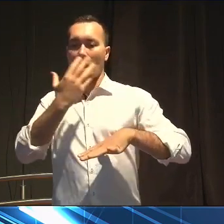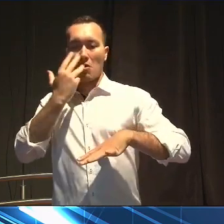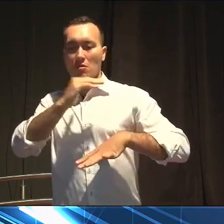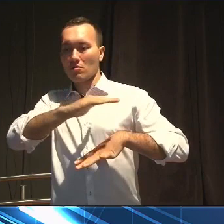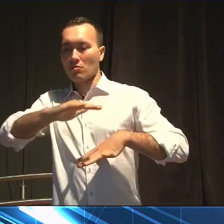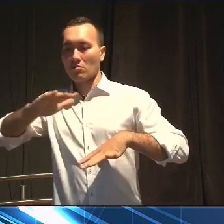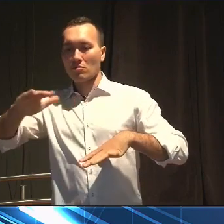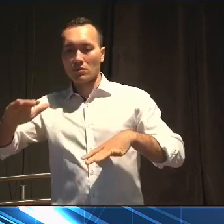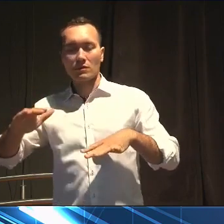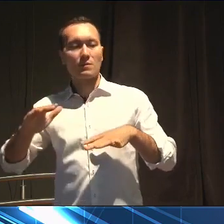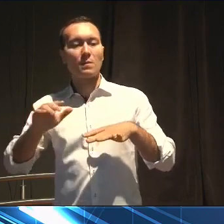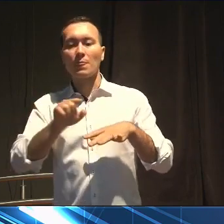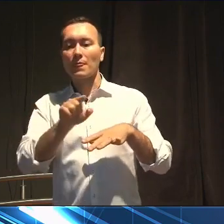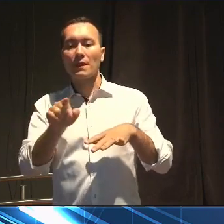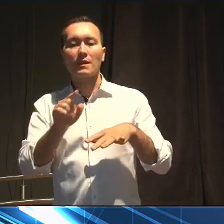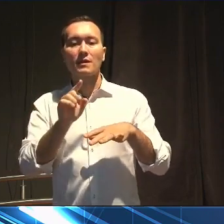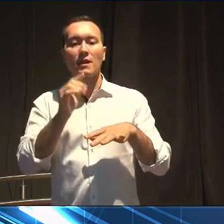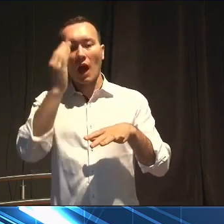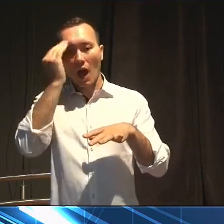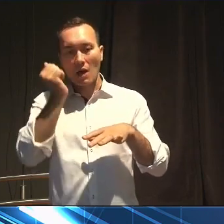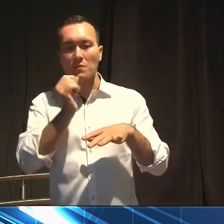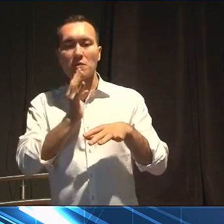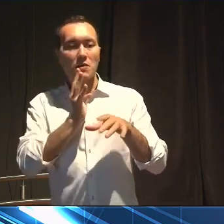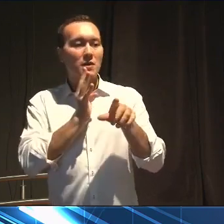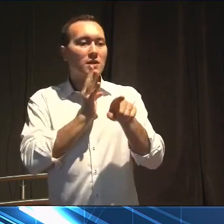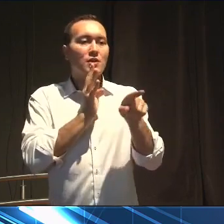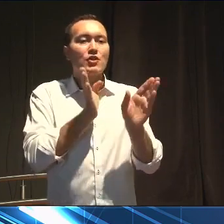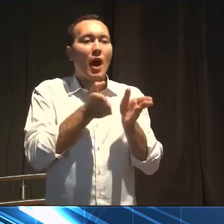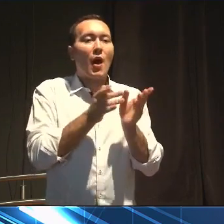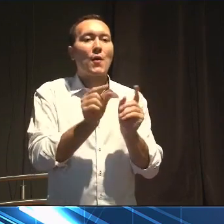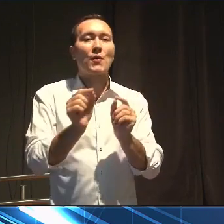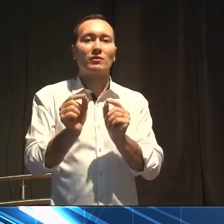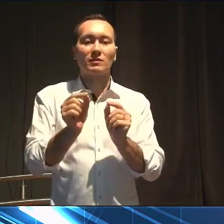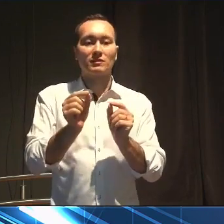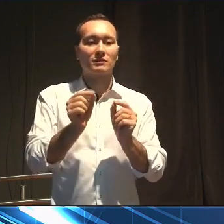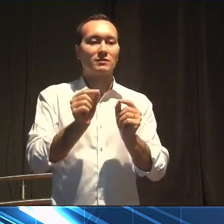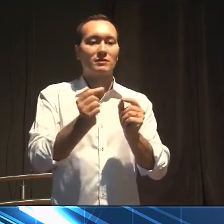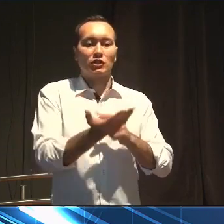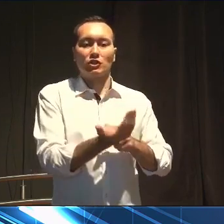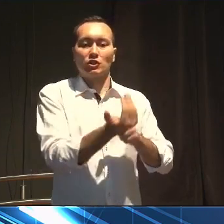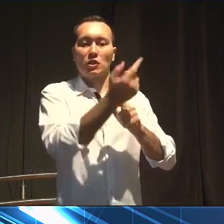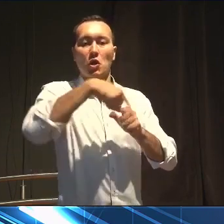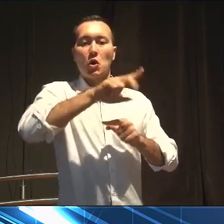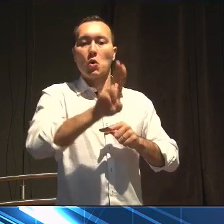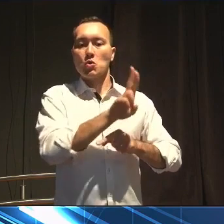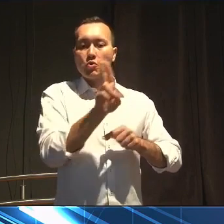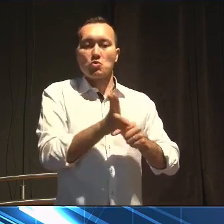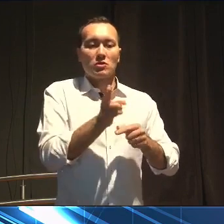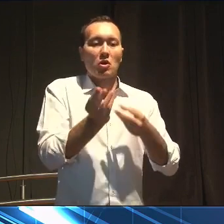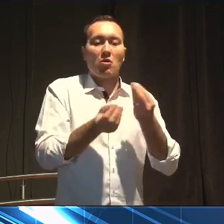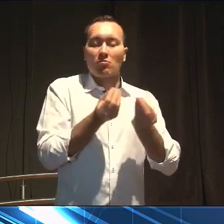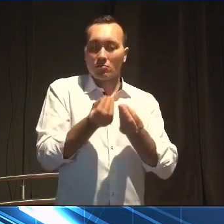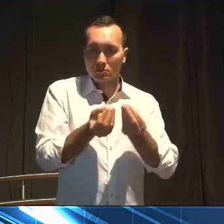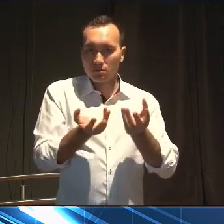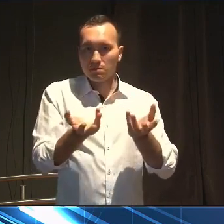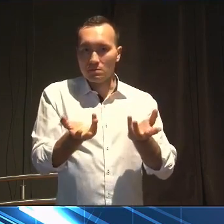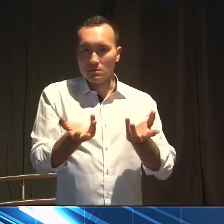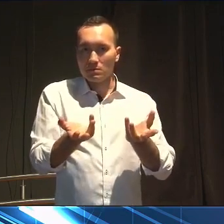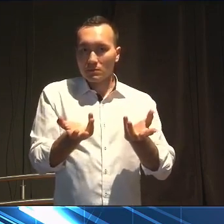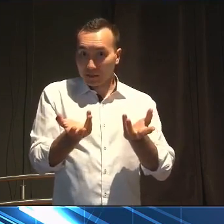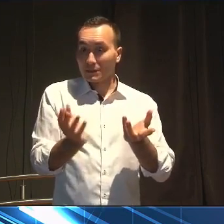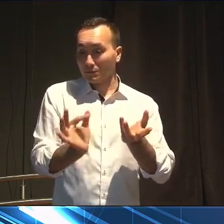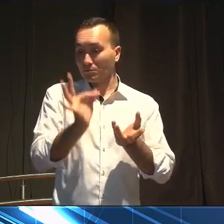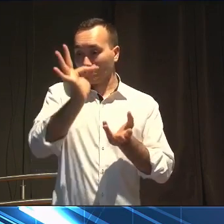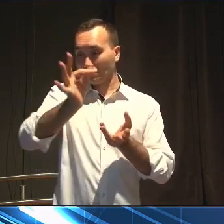fazer sobre seus produtos. Como é que eu estou me preparando para essa nova geração que já vai chegar imersa. Então, para essa garotada,